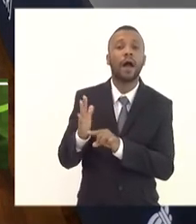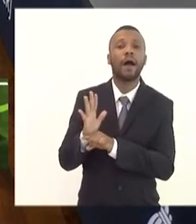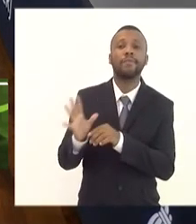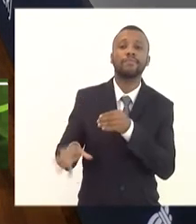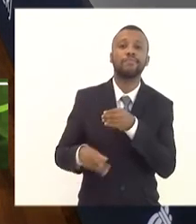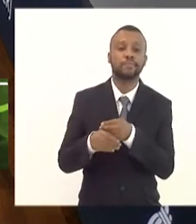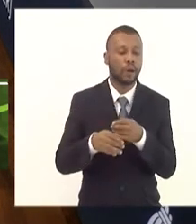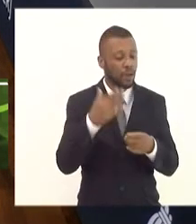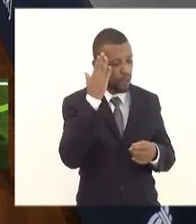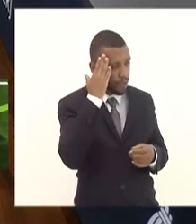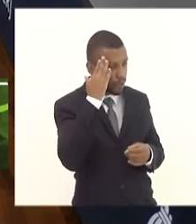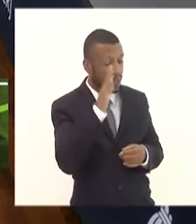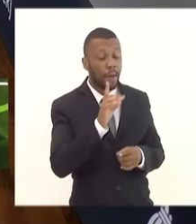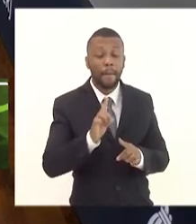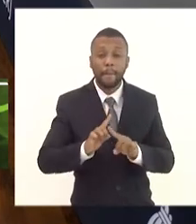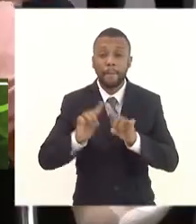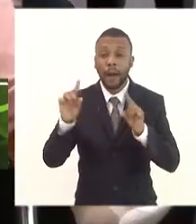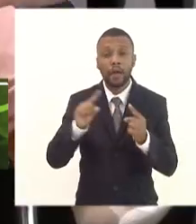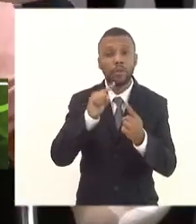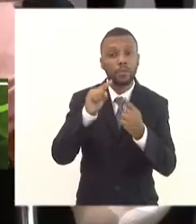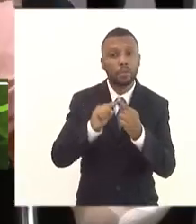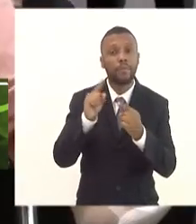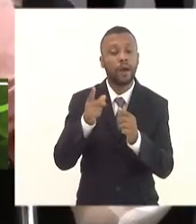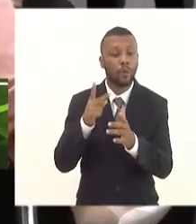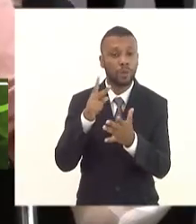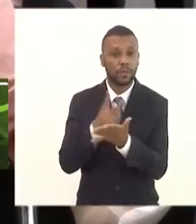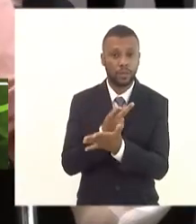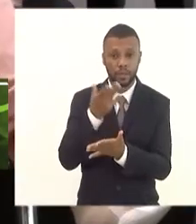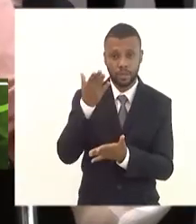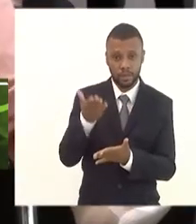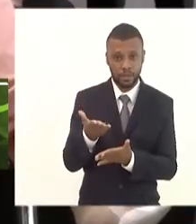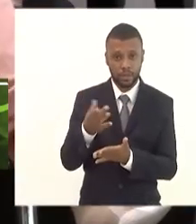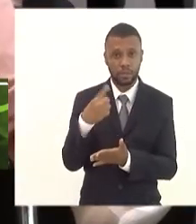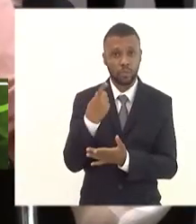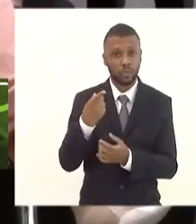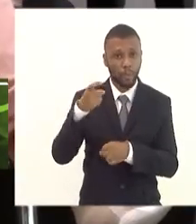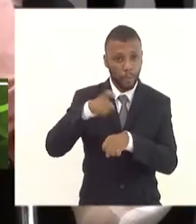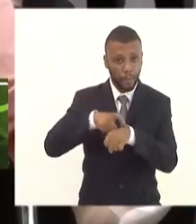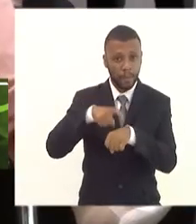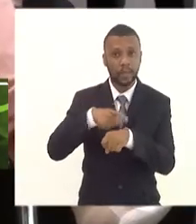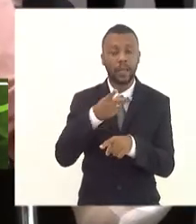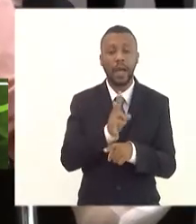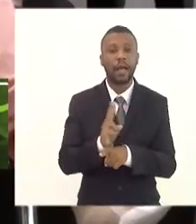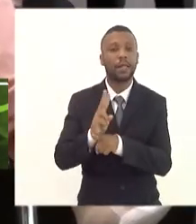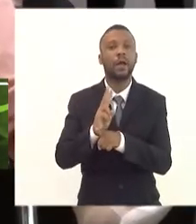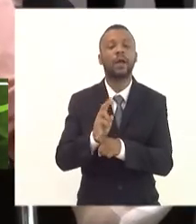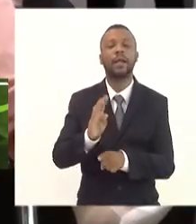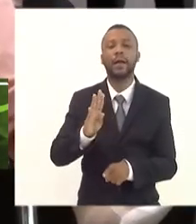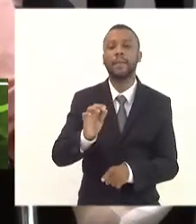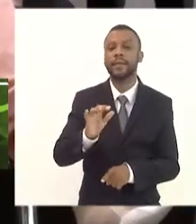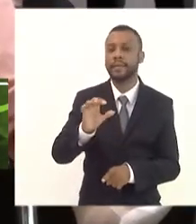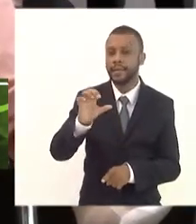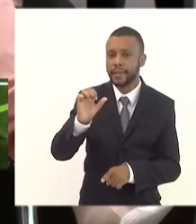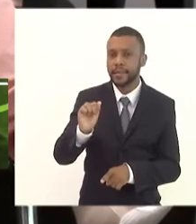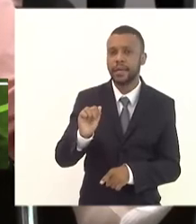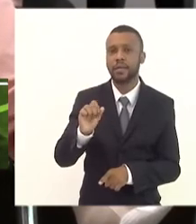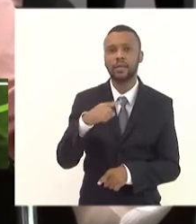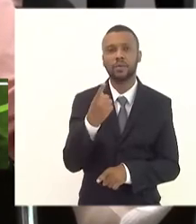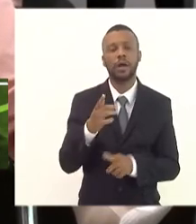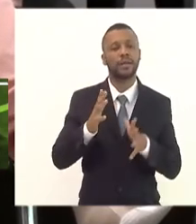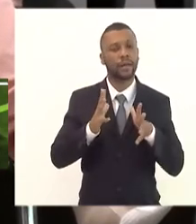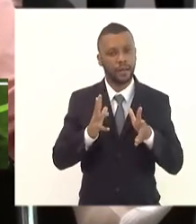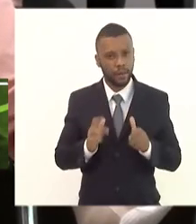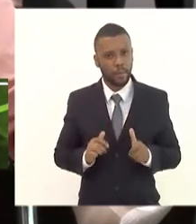entendi bem. Então, aí para acontecer isso, quando a gente atendeu aquela bacia que a gente desassoreou